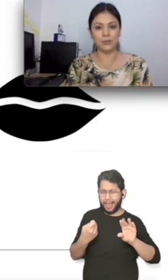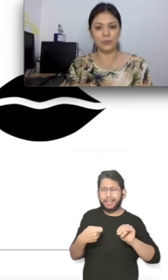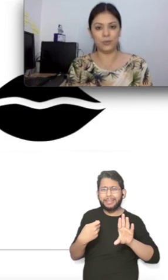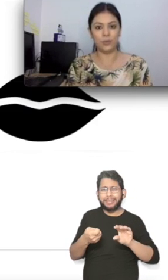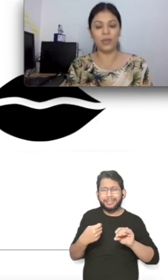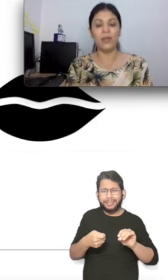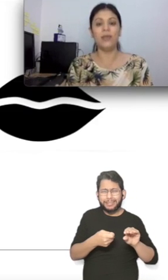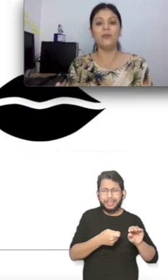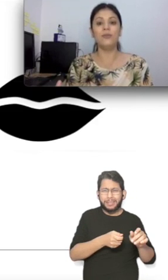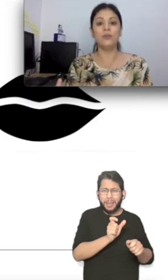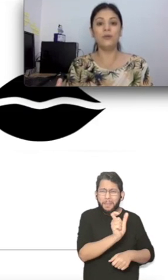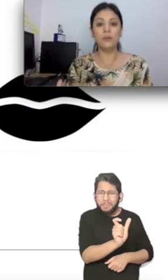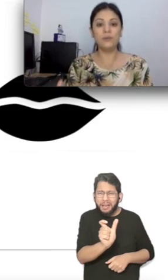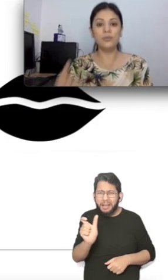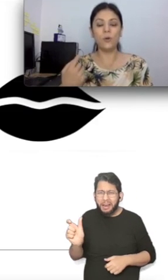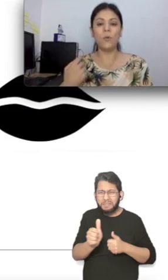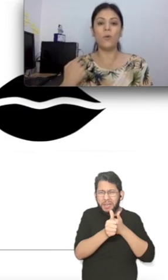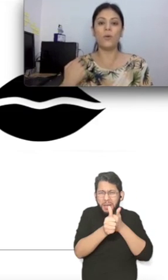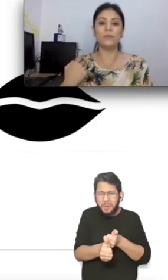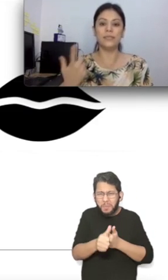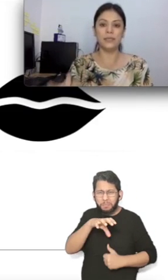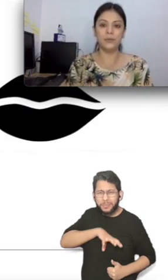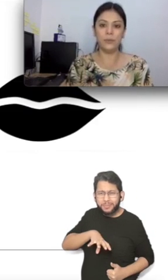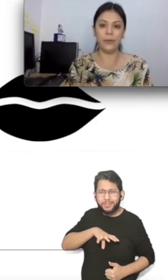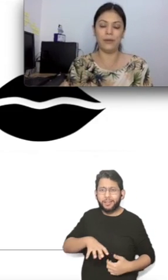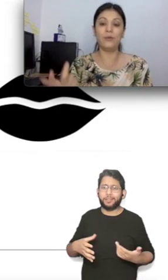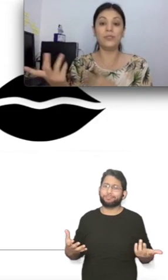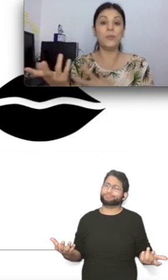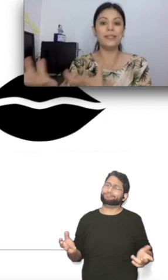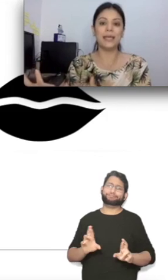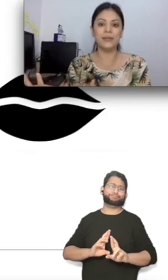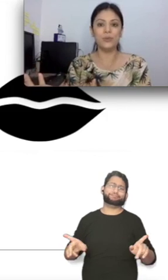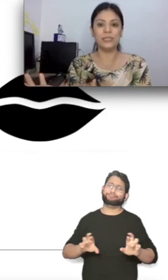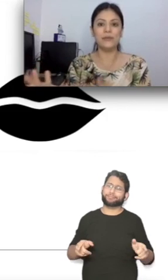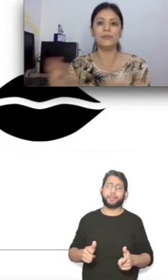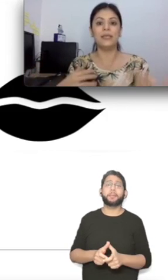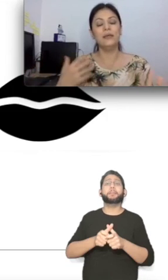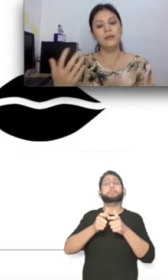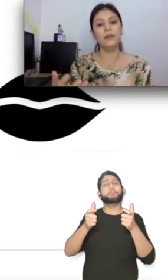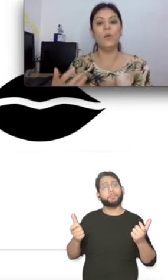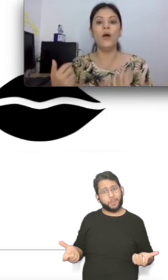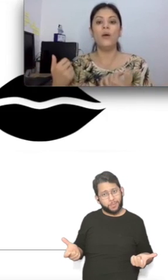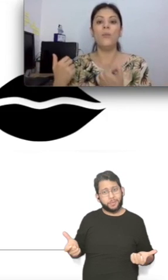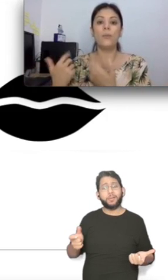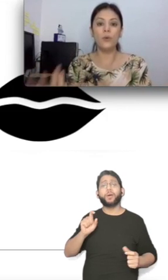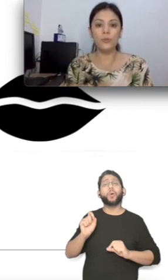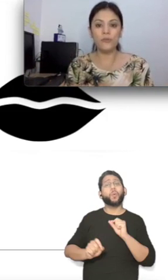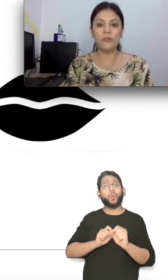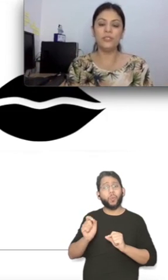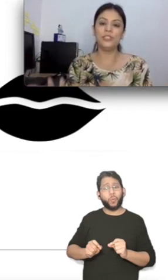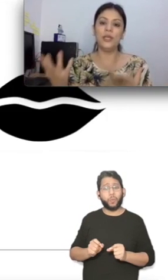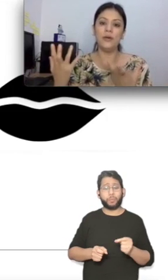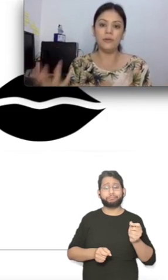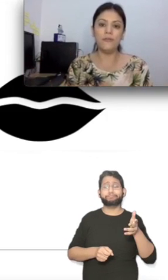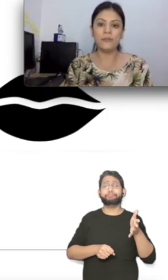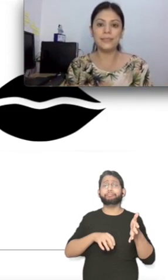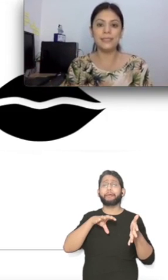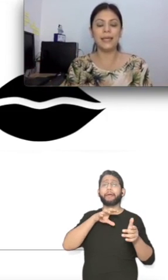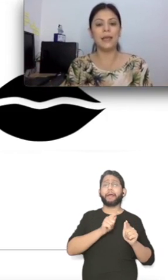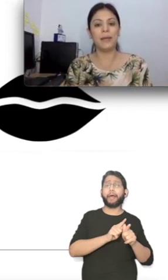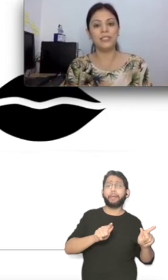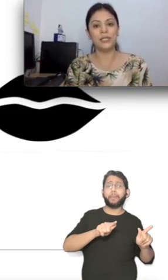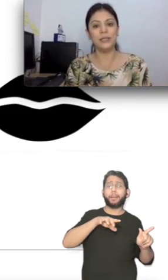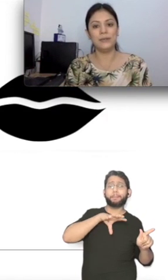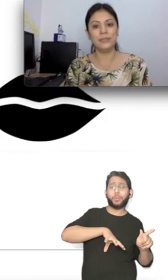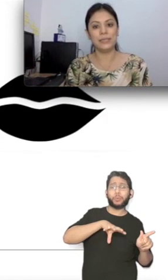nessa estrutura, eu não estou conseguindo, não consigo pensar em duas línguas. Então, muito provavelmente, eu não vou seguir